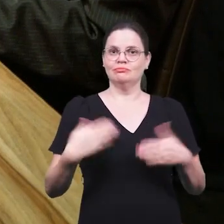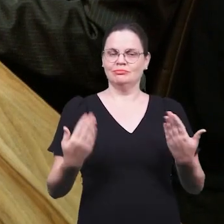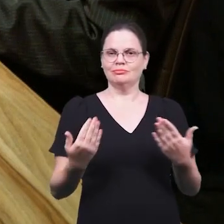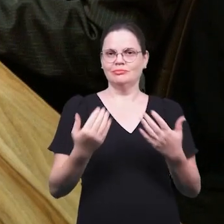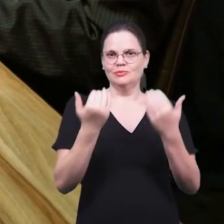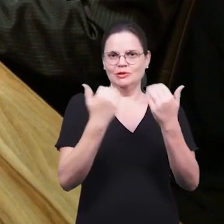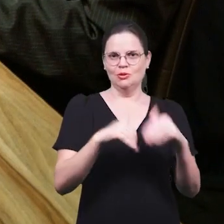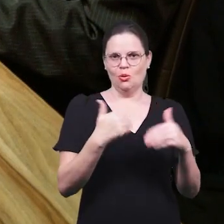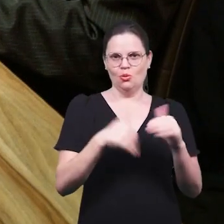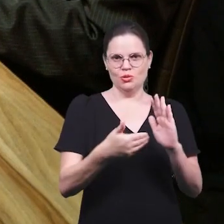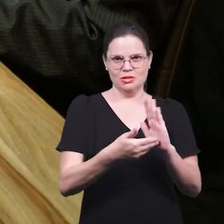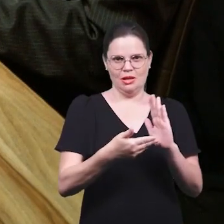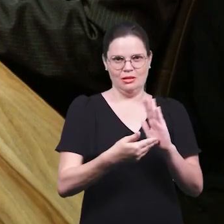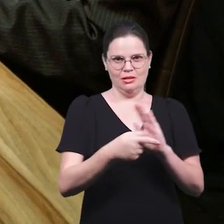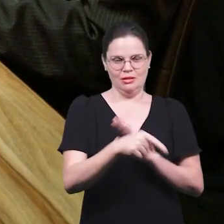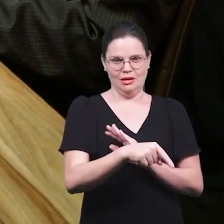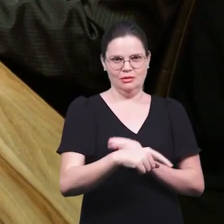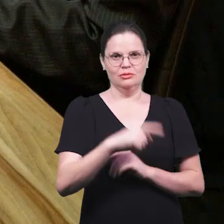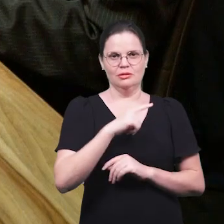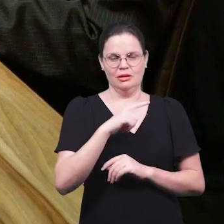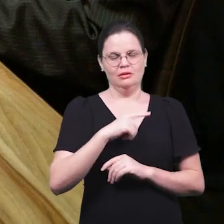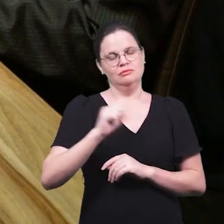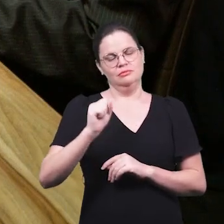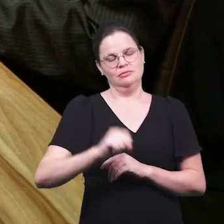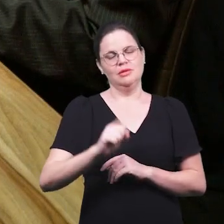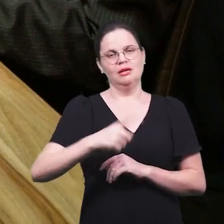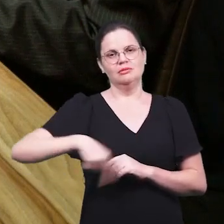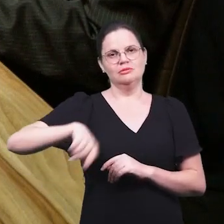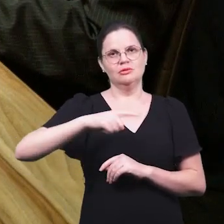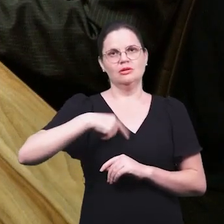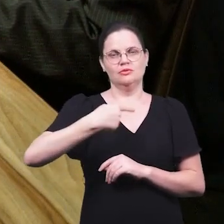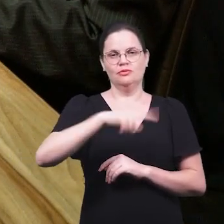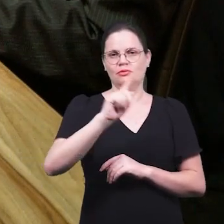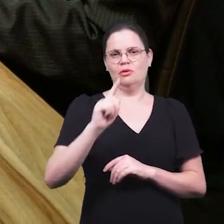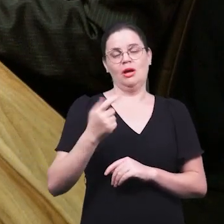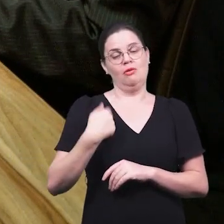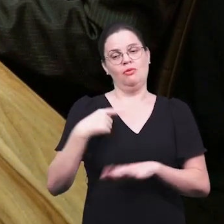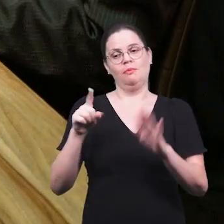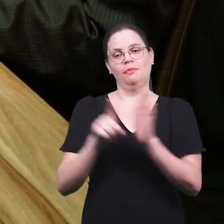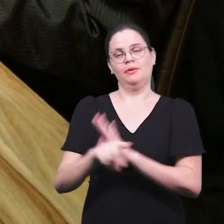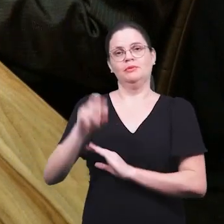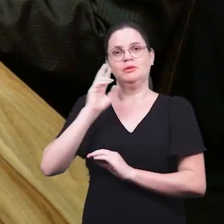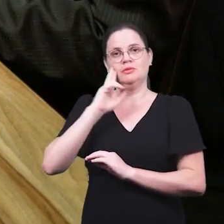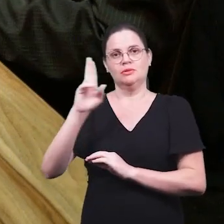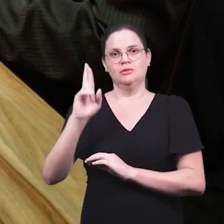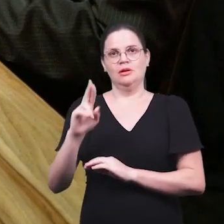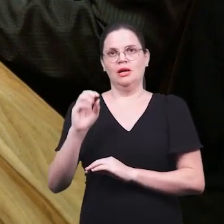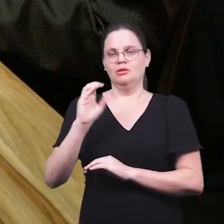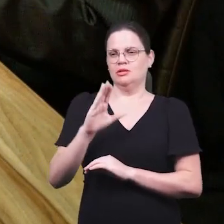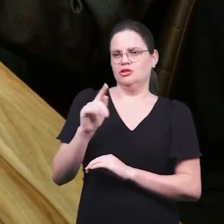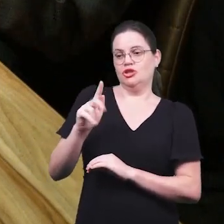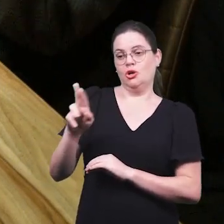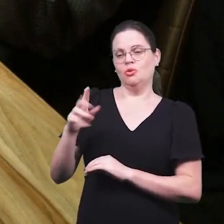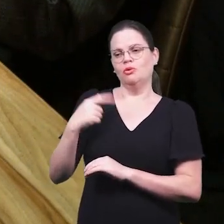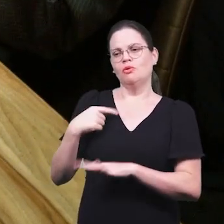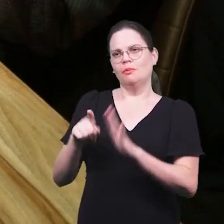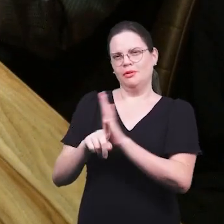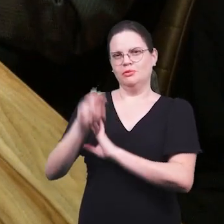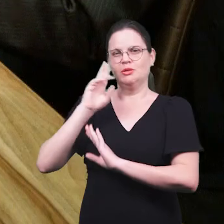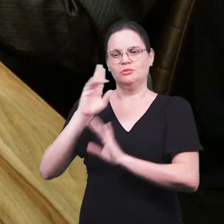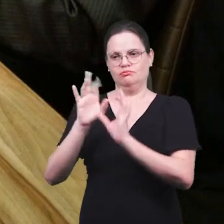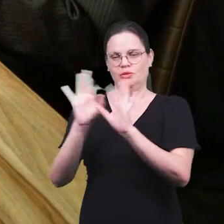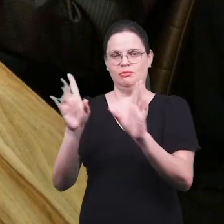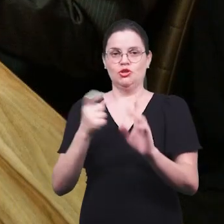São carreiras de altíssimo nível, né? Então surgiu esse concurso do Senado. Surge o concurso do Senado e nós fomos, então,